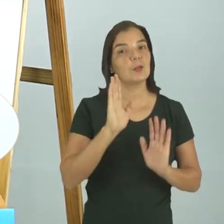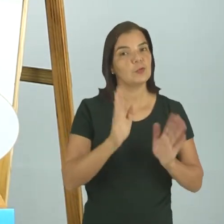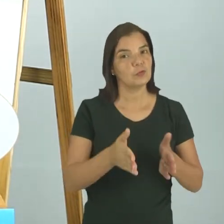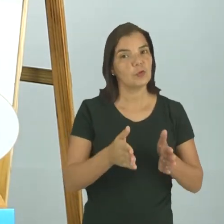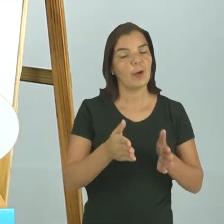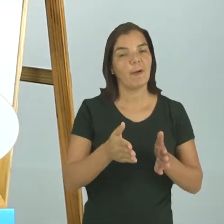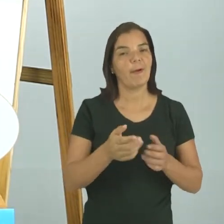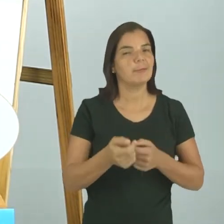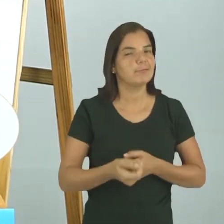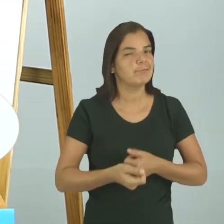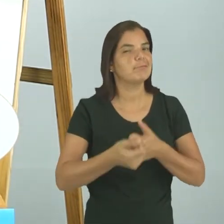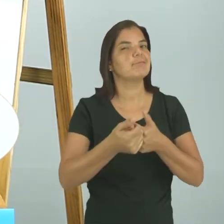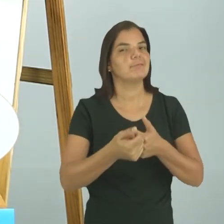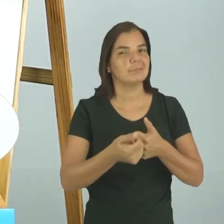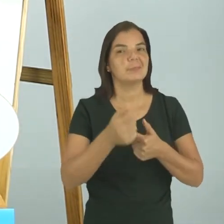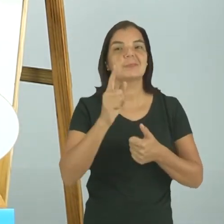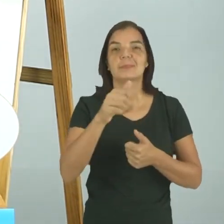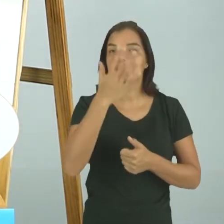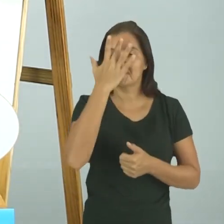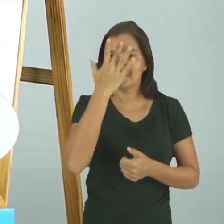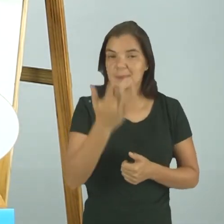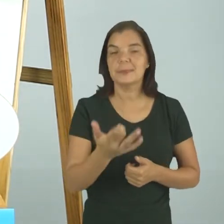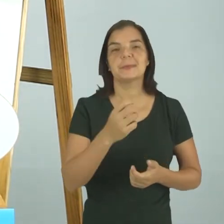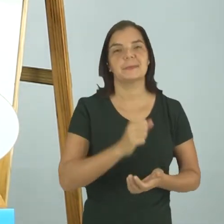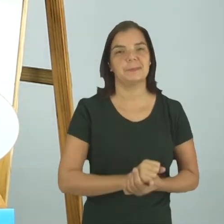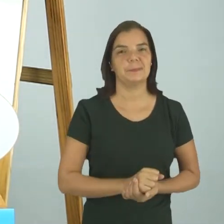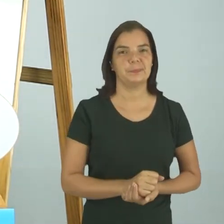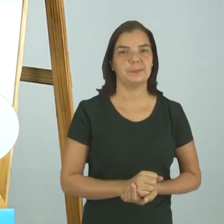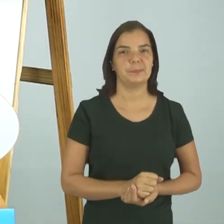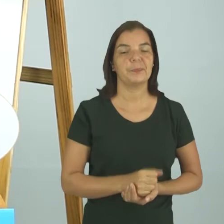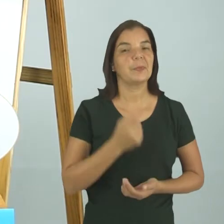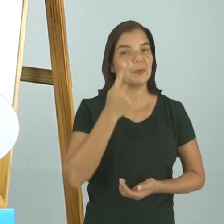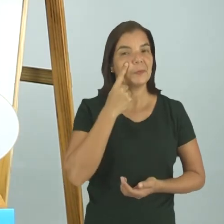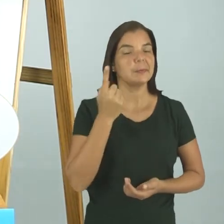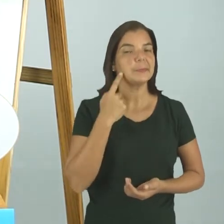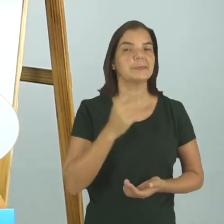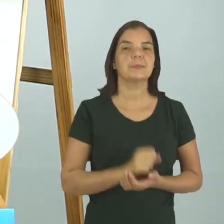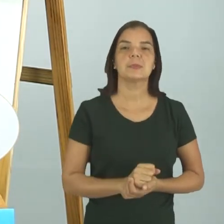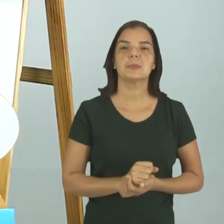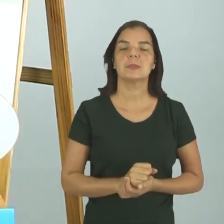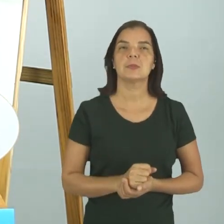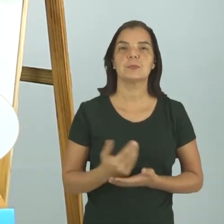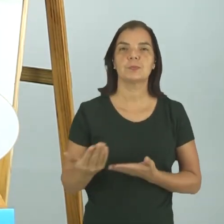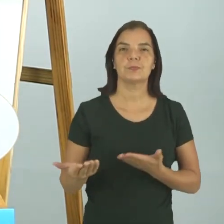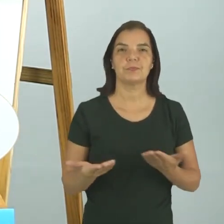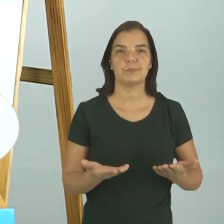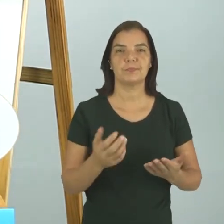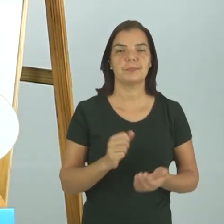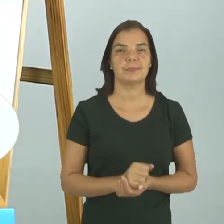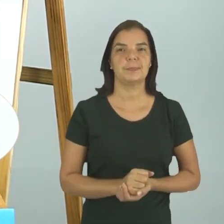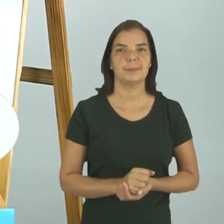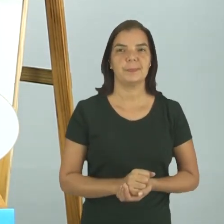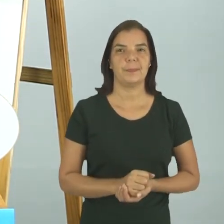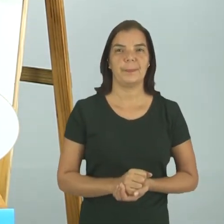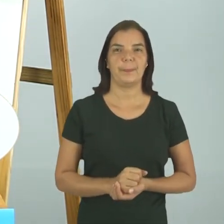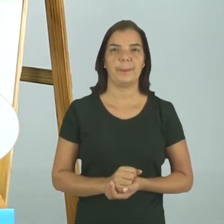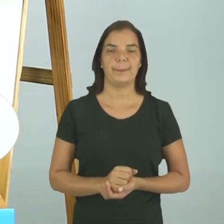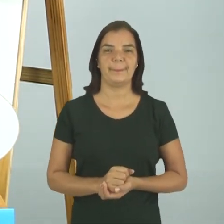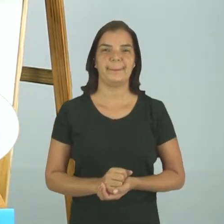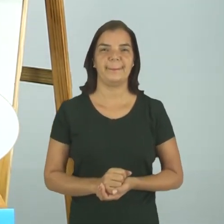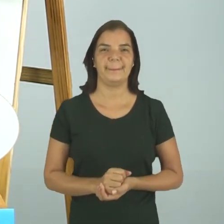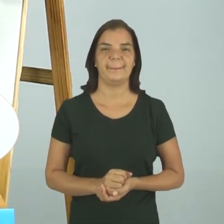está lhe dando a dica, que é amanhã. Vamos lá? Aqui está a nossa plaquinha da ordem